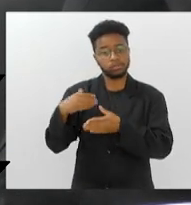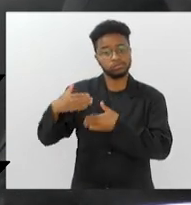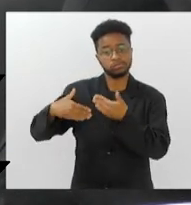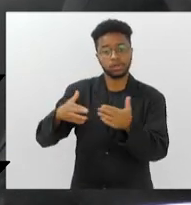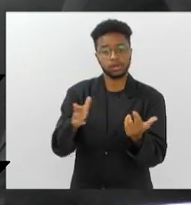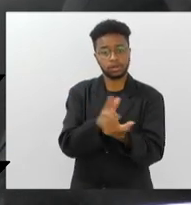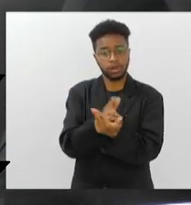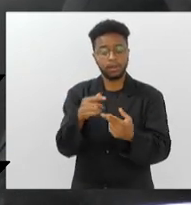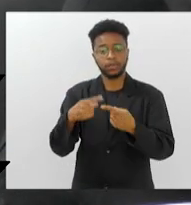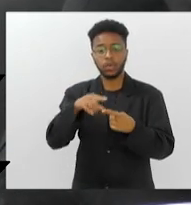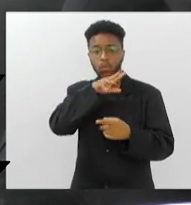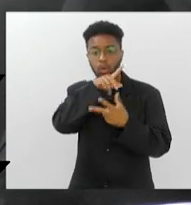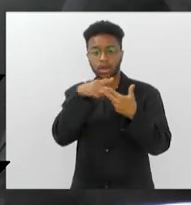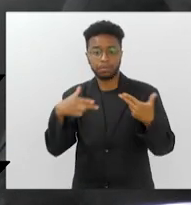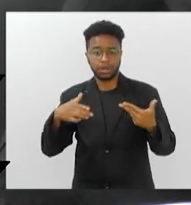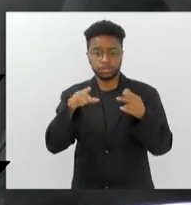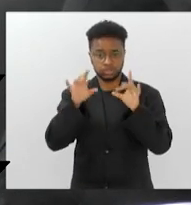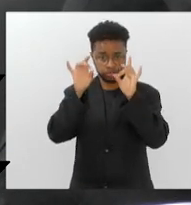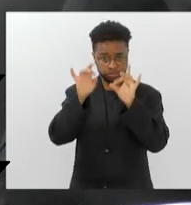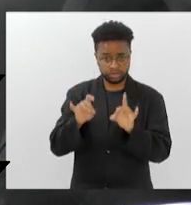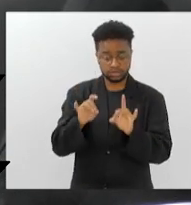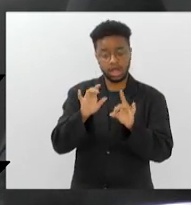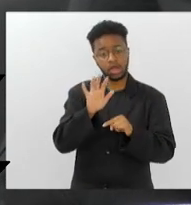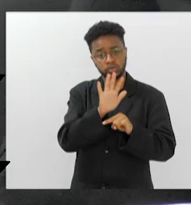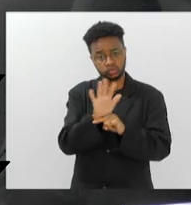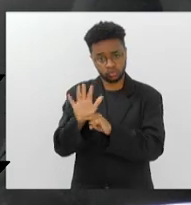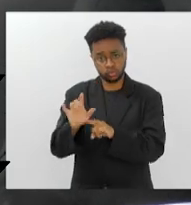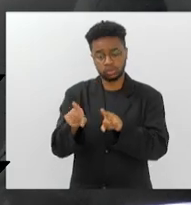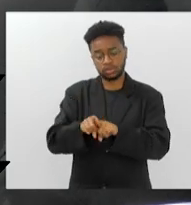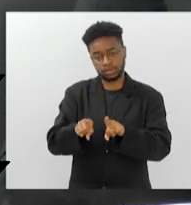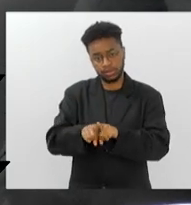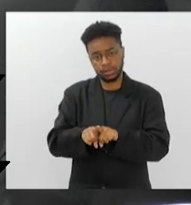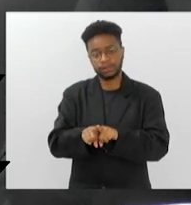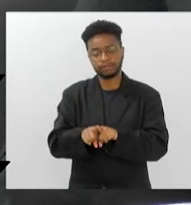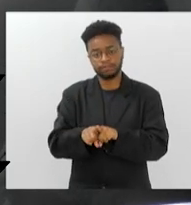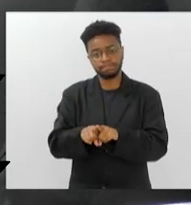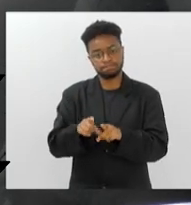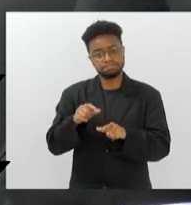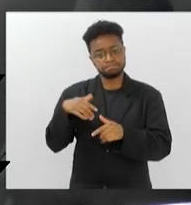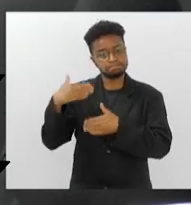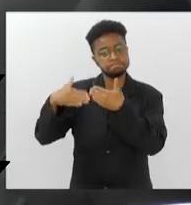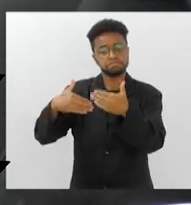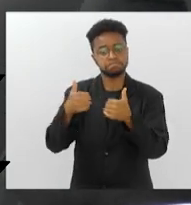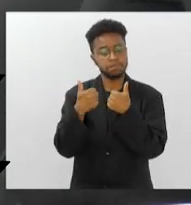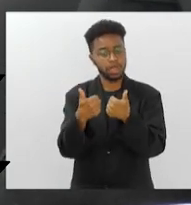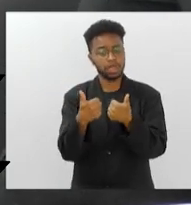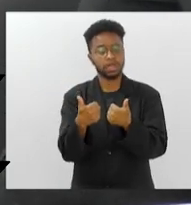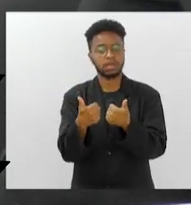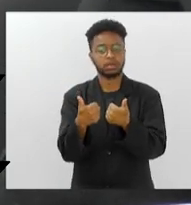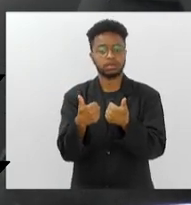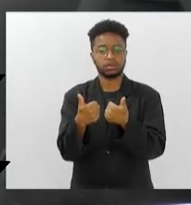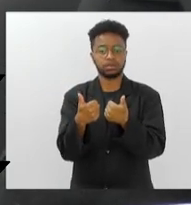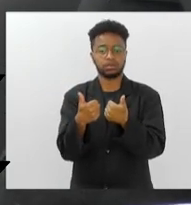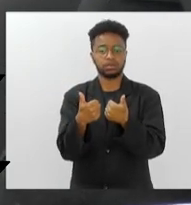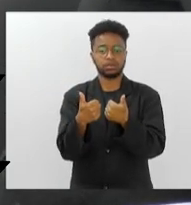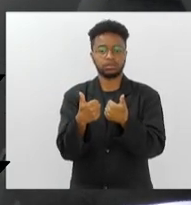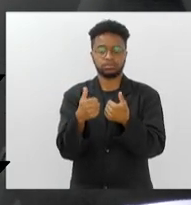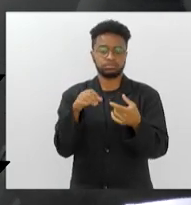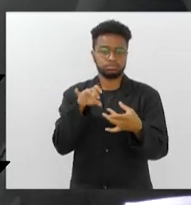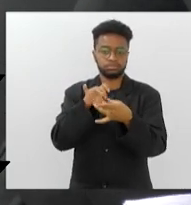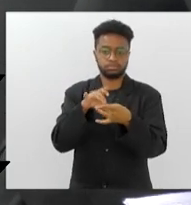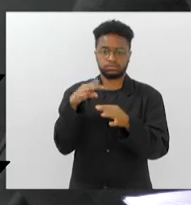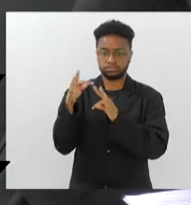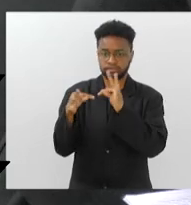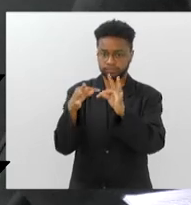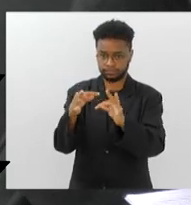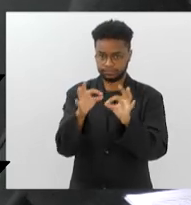os Animais de maneira muito especial tem contribuído muito e com muito sucesso na na na terapia em